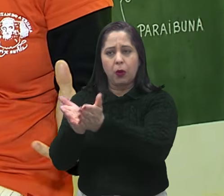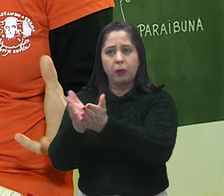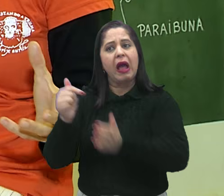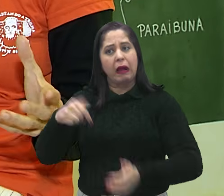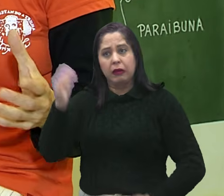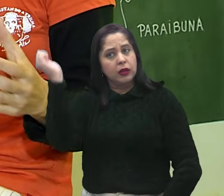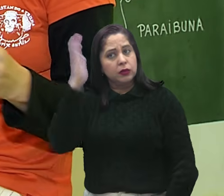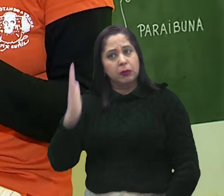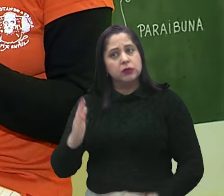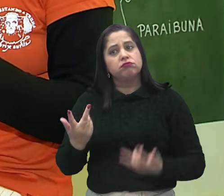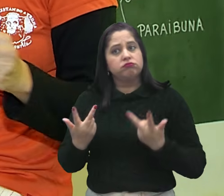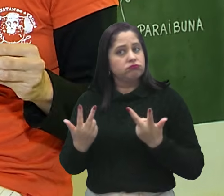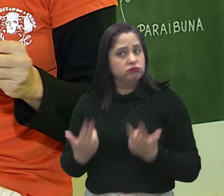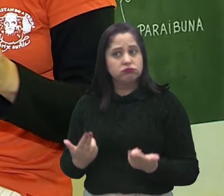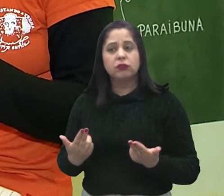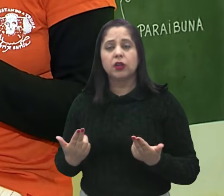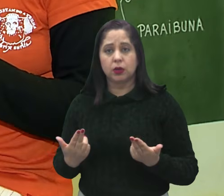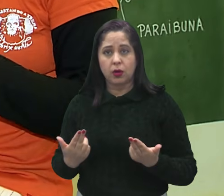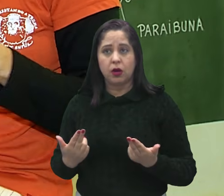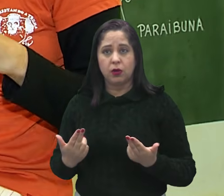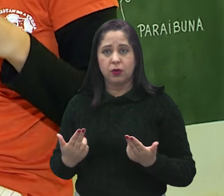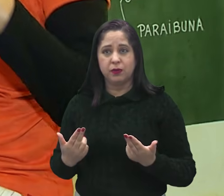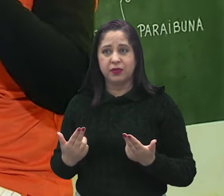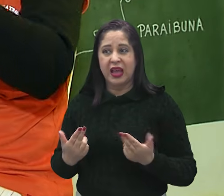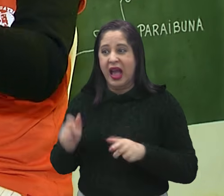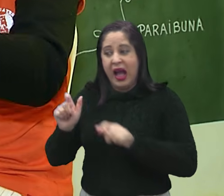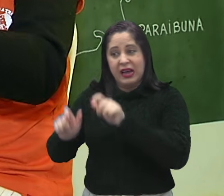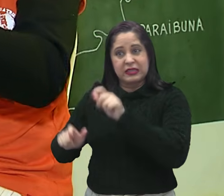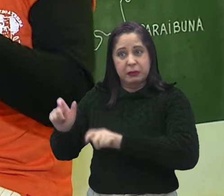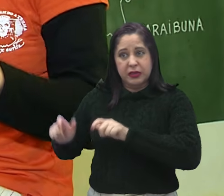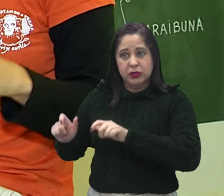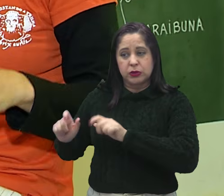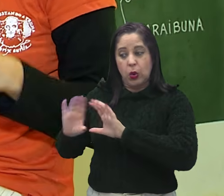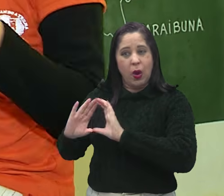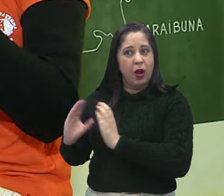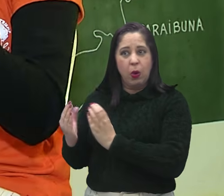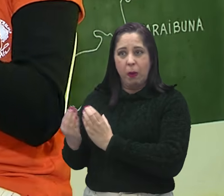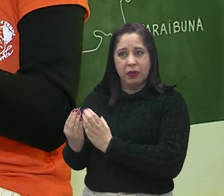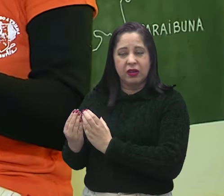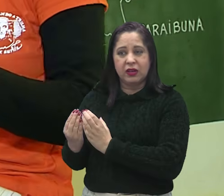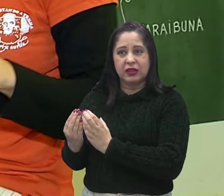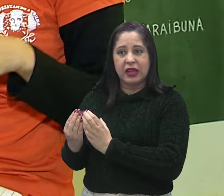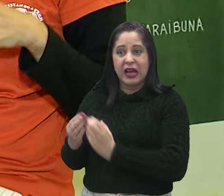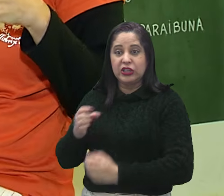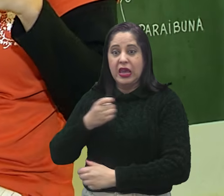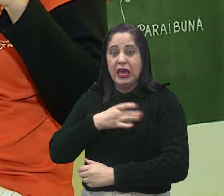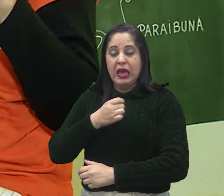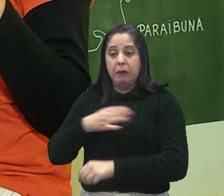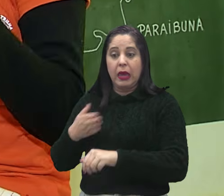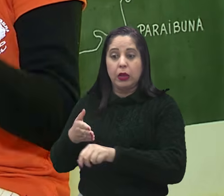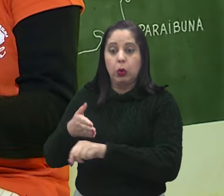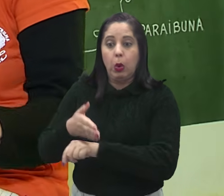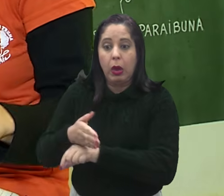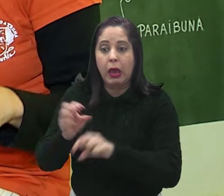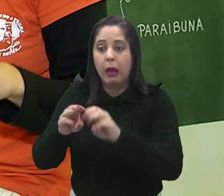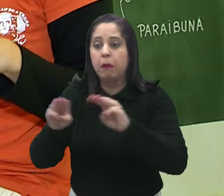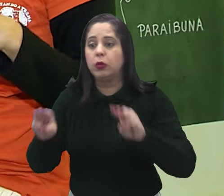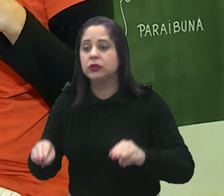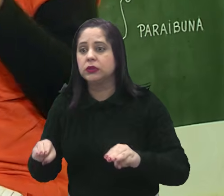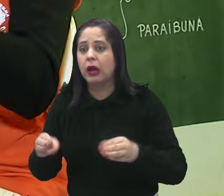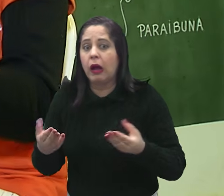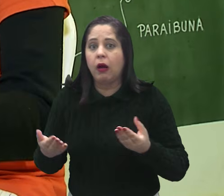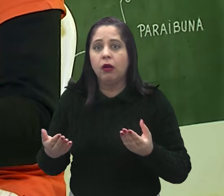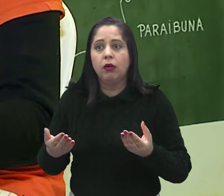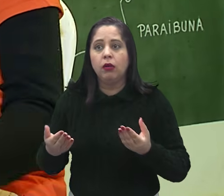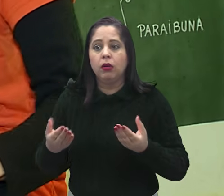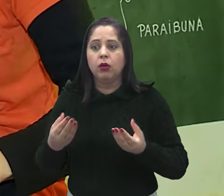em outros locais, que muitas vezes a comunidade tem medo de chegar no museu, não sabe como se portar, não sabe o que pode fazer,